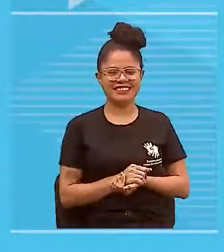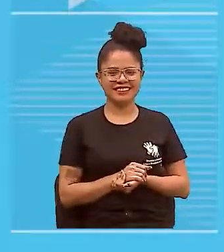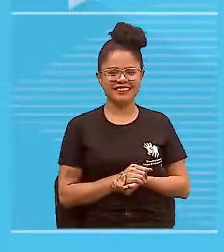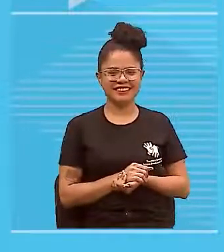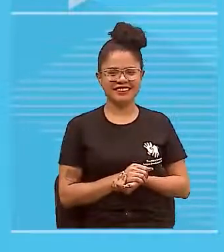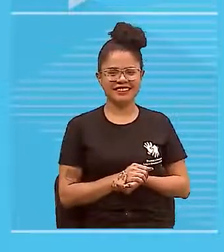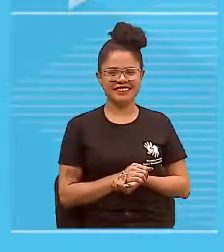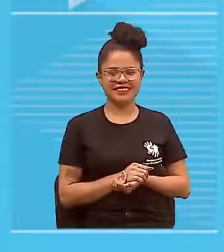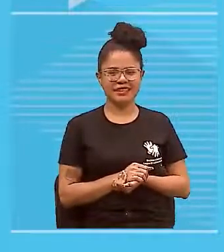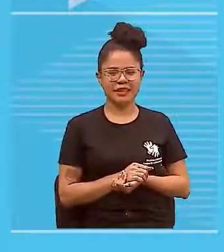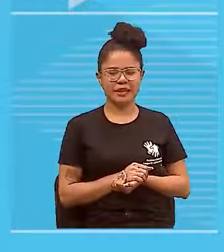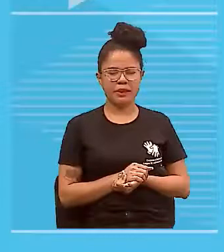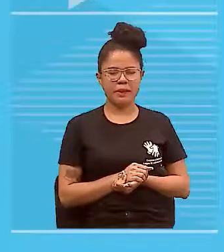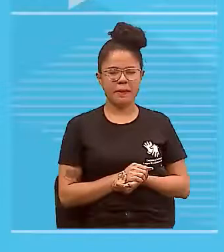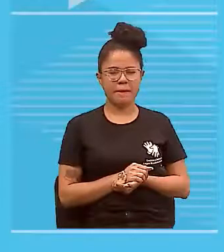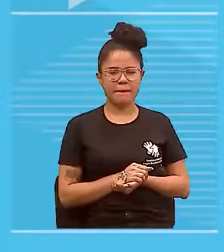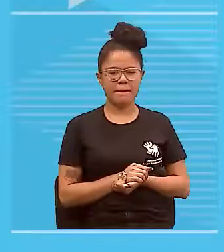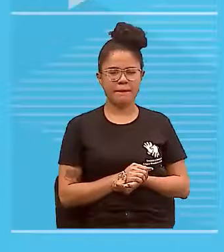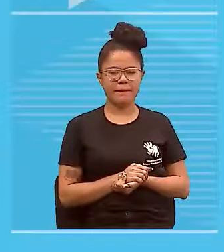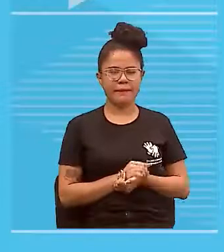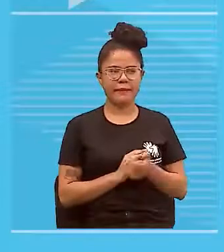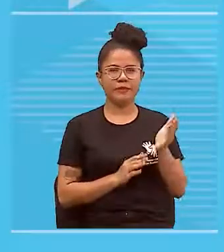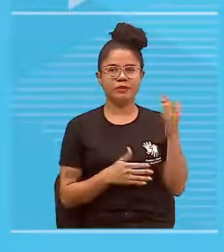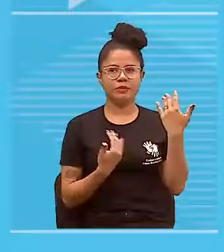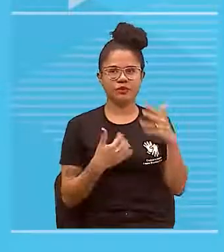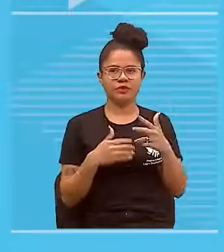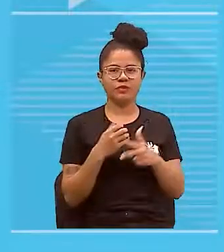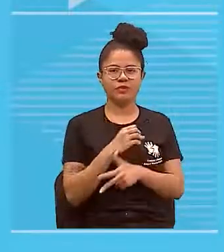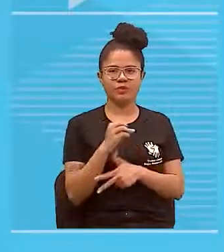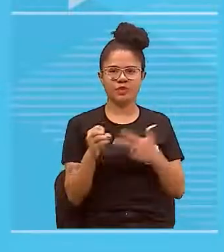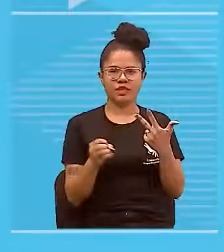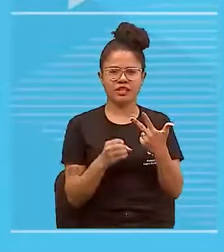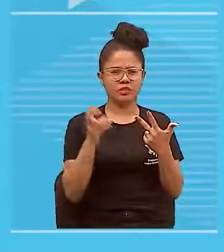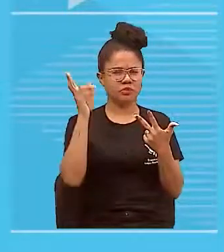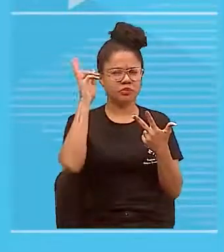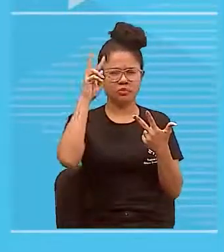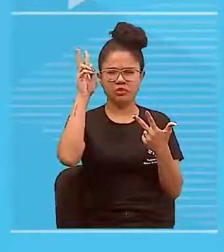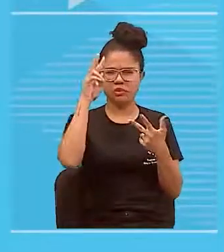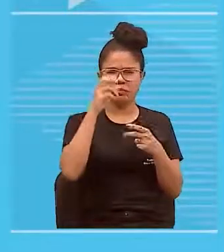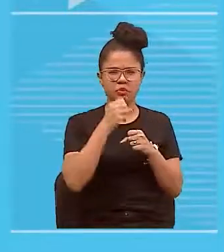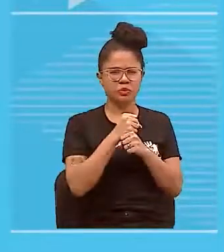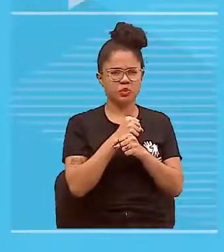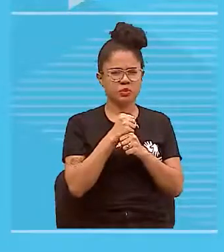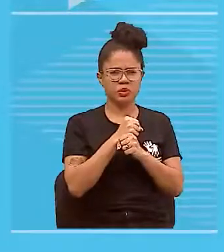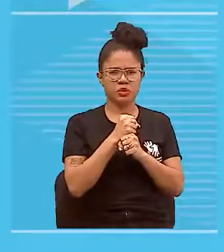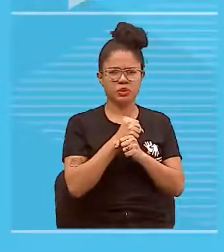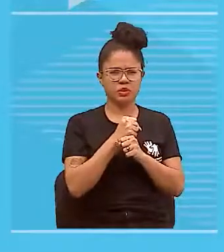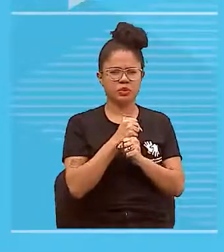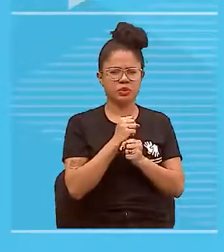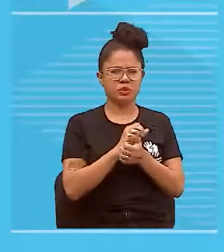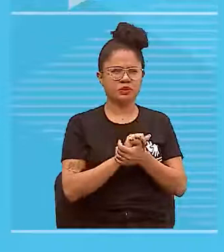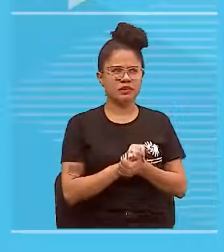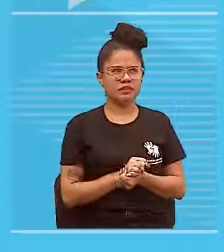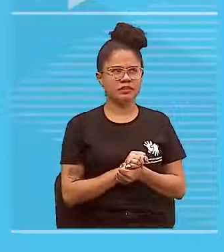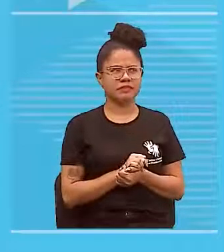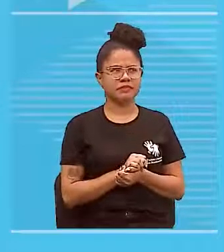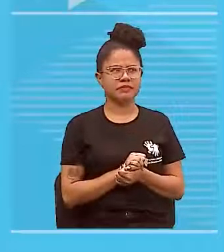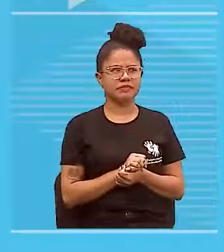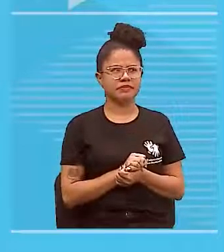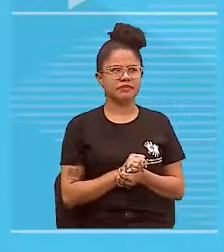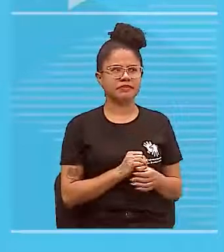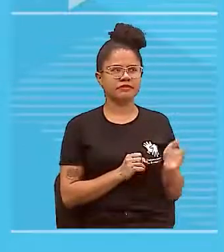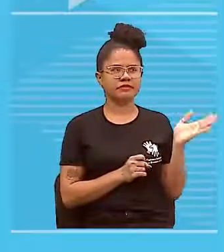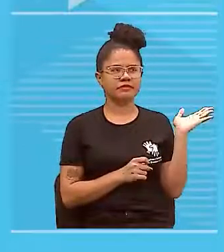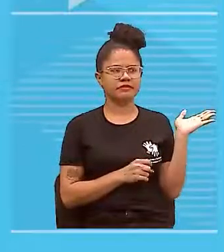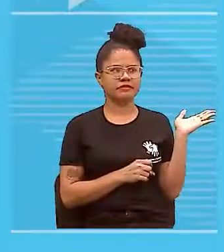de um Enem eu não lembro o ano mas foi do Enem Olha só como